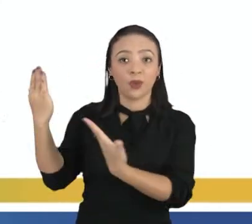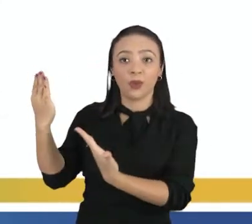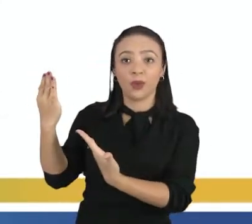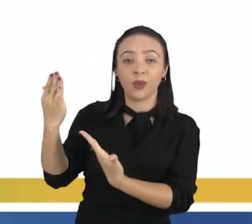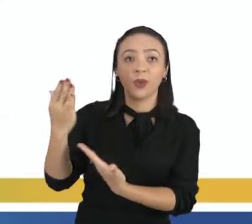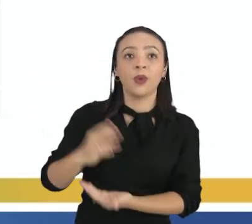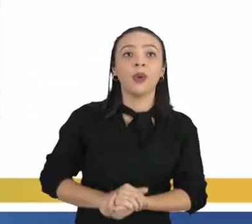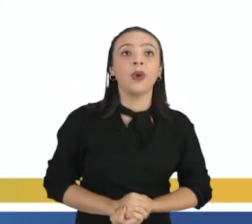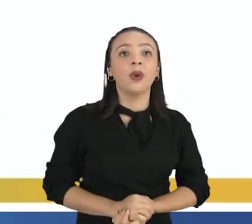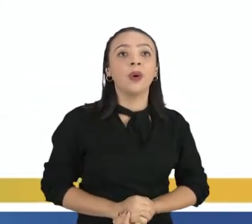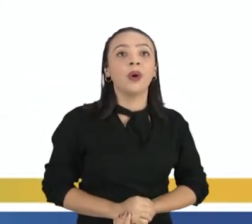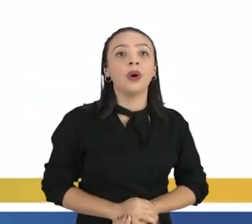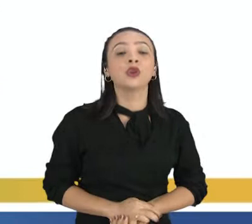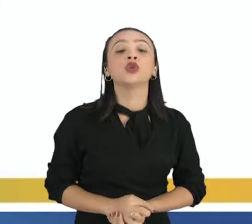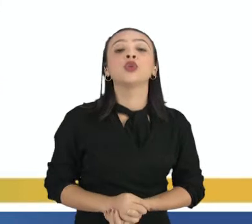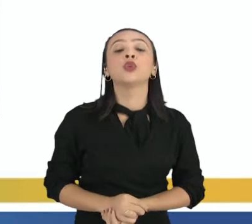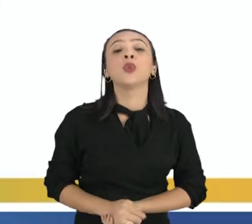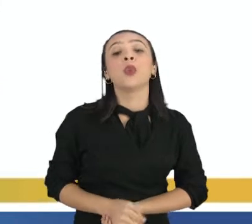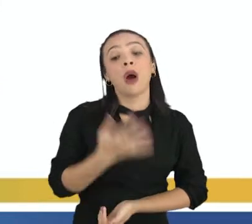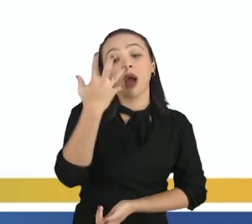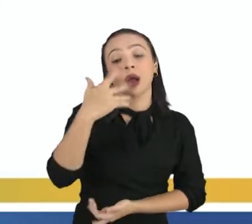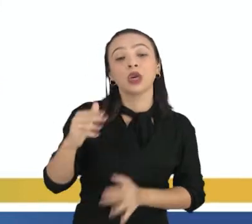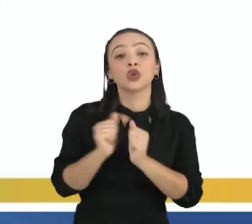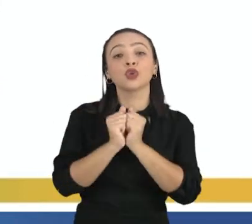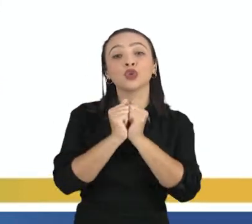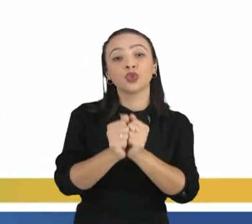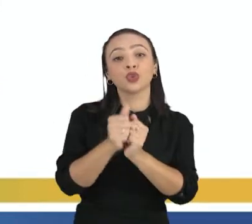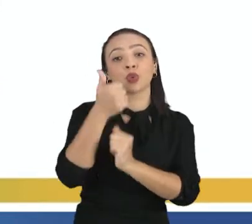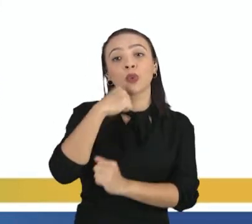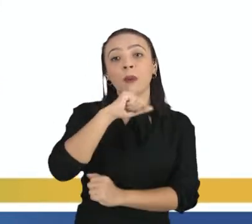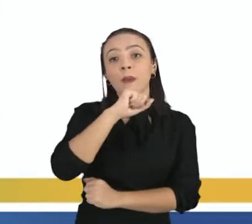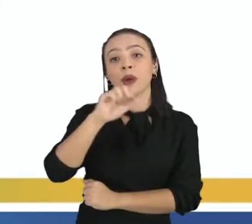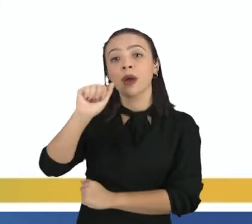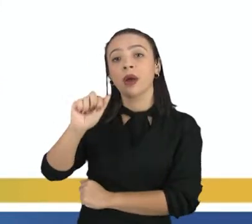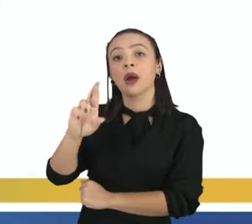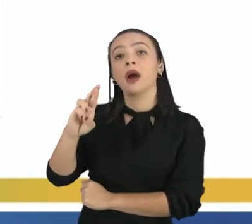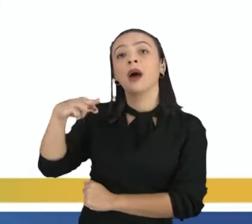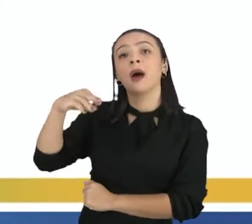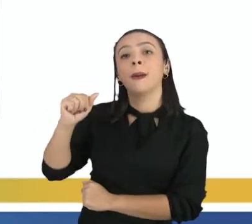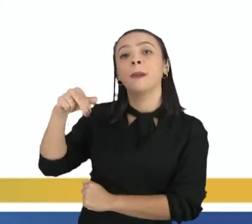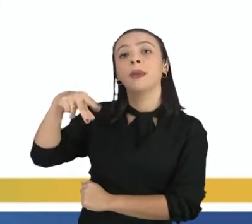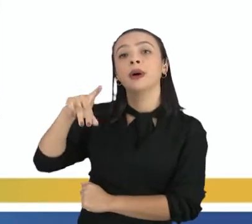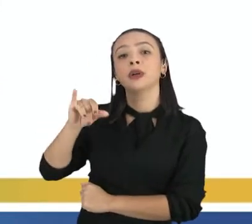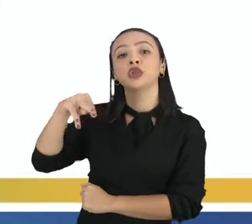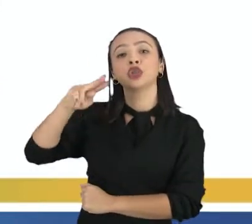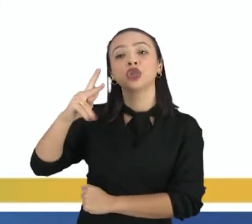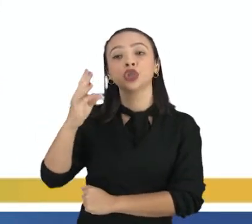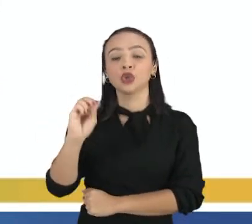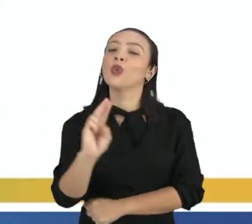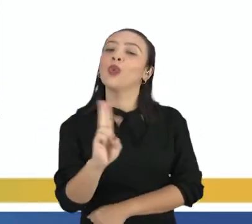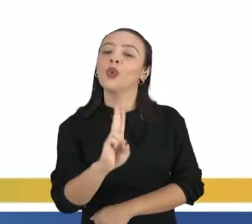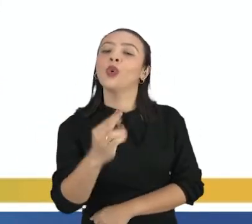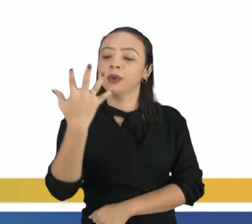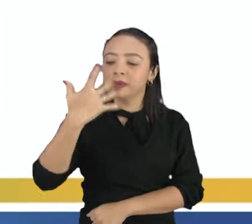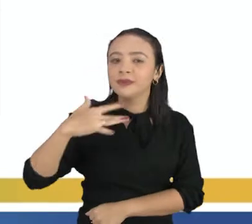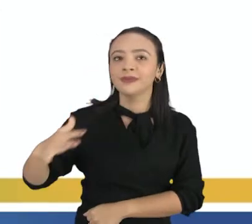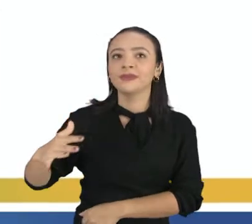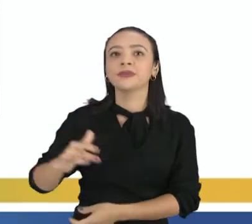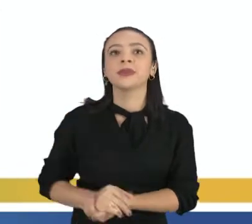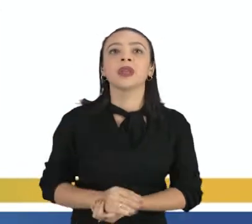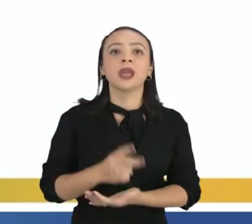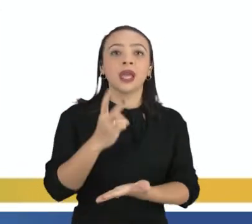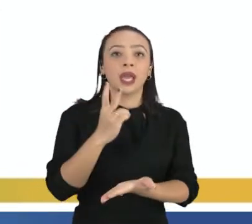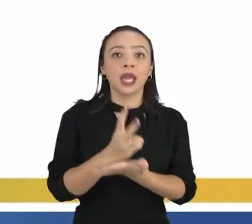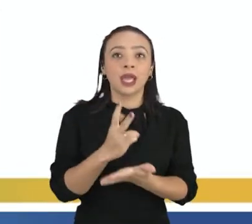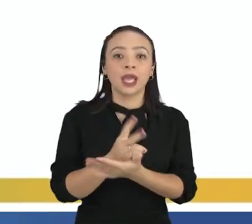sua mãe, né? Esse personagem, ele é chamado personagem Armandinho. E essa figura sempre que aparece, não aparece inteiramente,